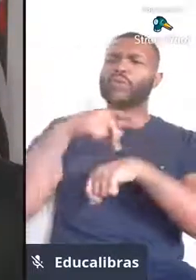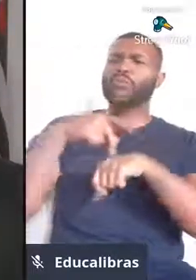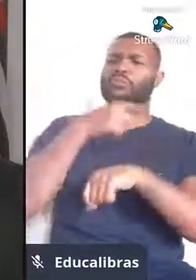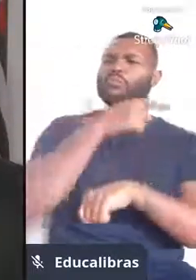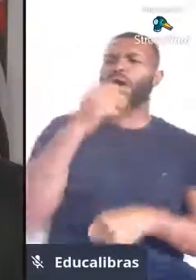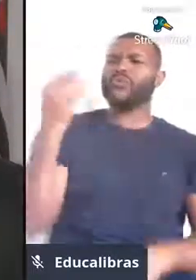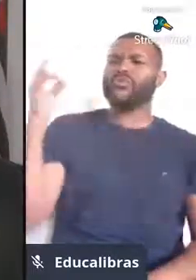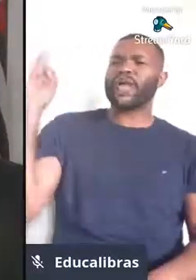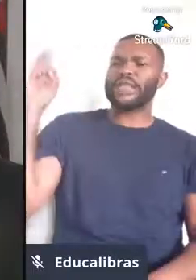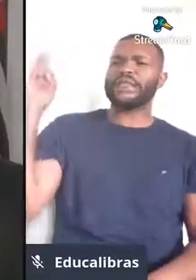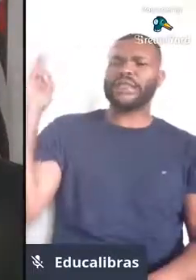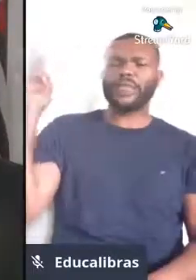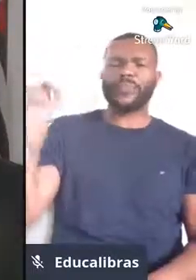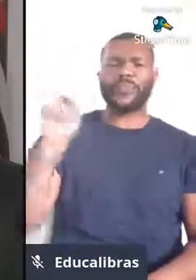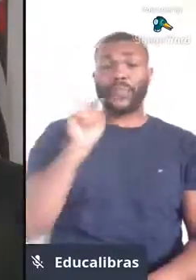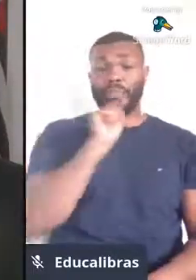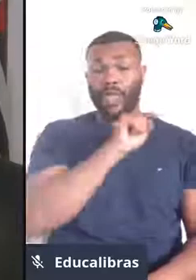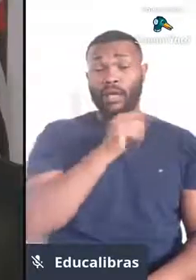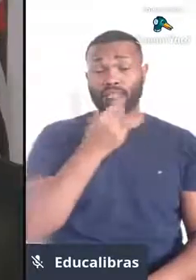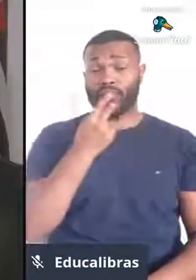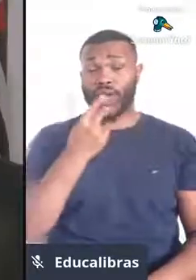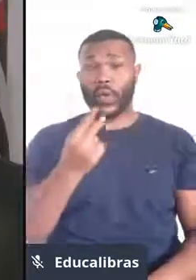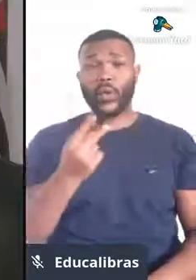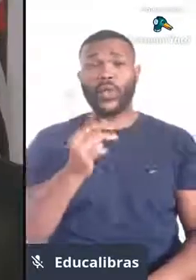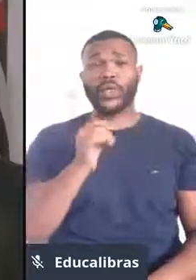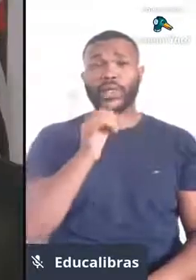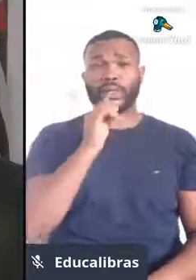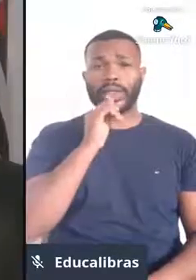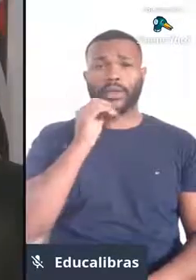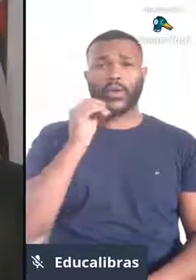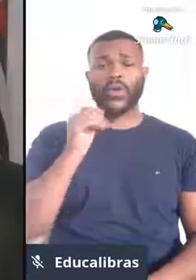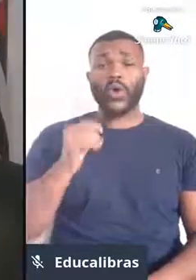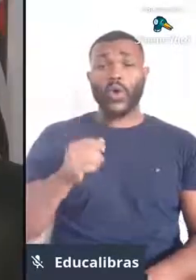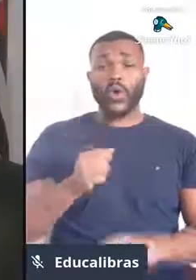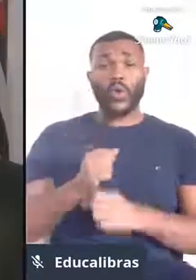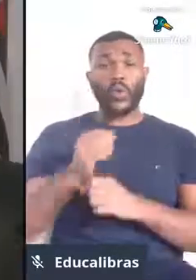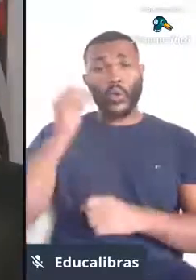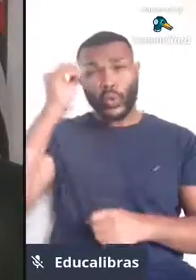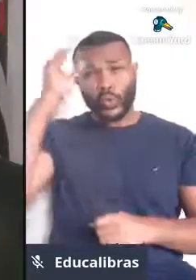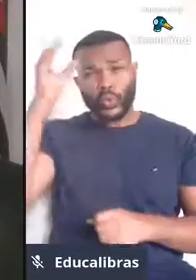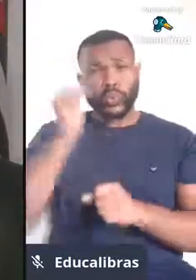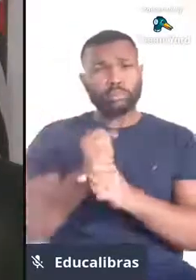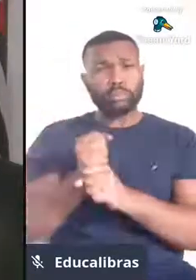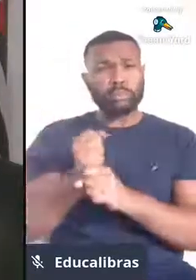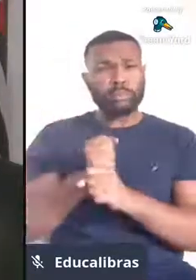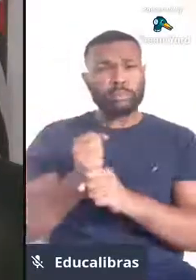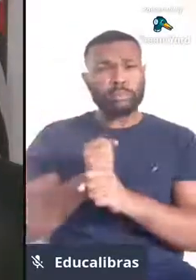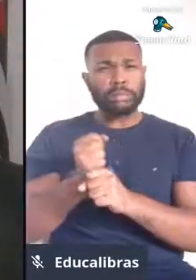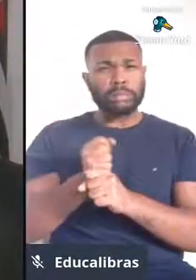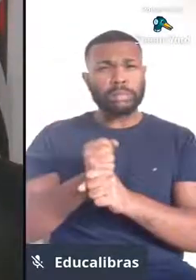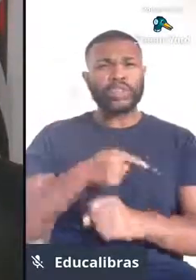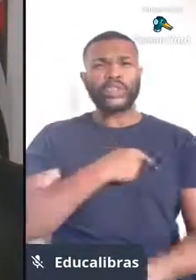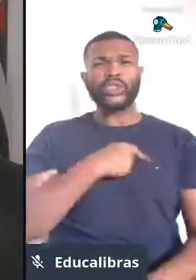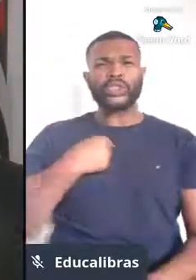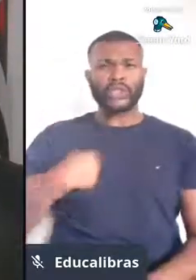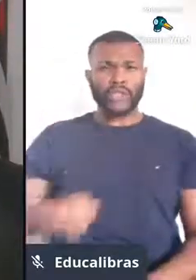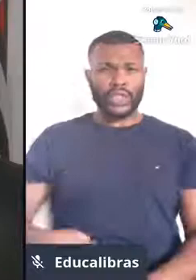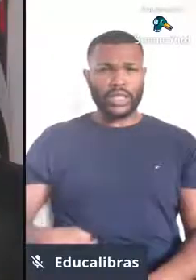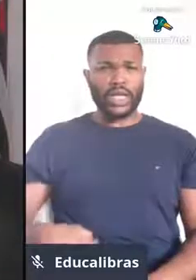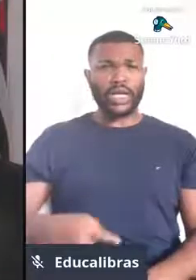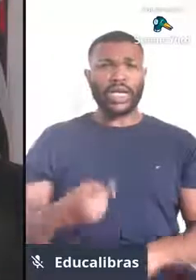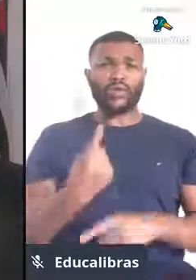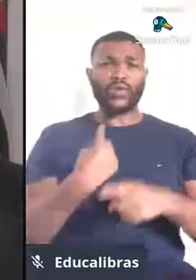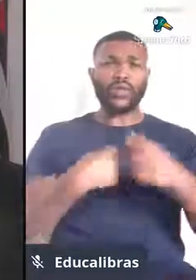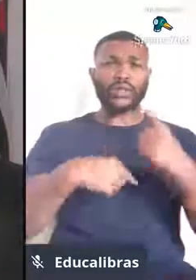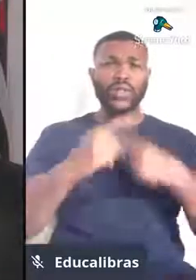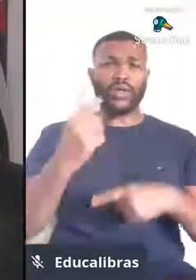que, como a cultura milenar chinesa, a Revolução Francesa estava muito próxima ainda para ele poder ter